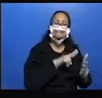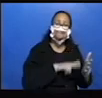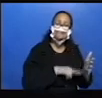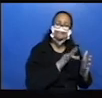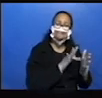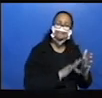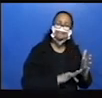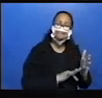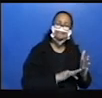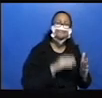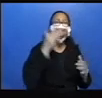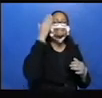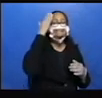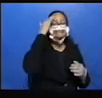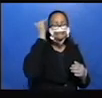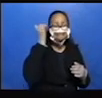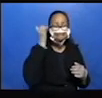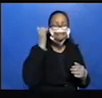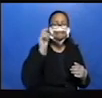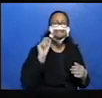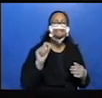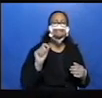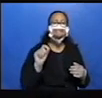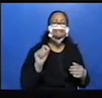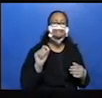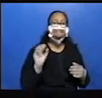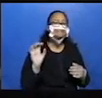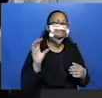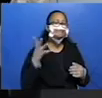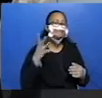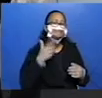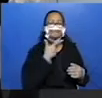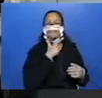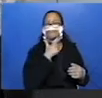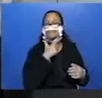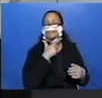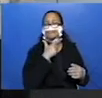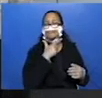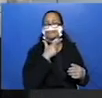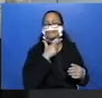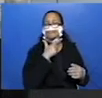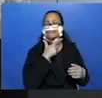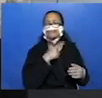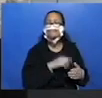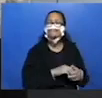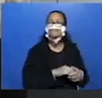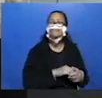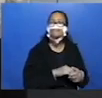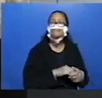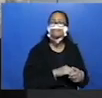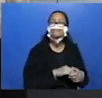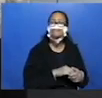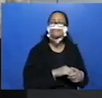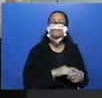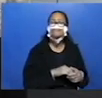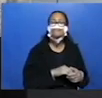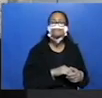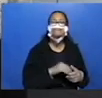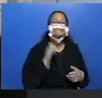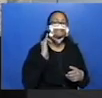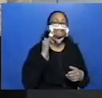vai saber. Qual é o fato engraçado? Olha lá, o narrador é um garoto